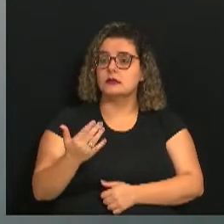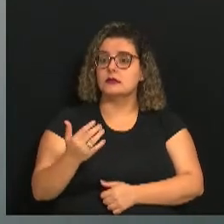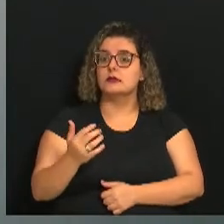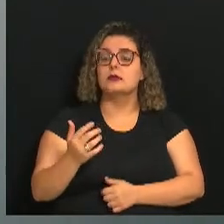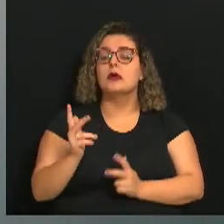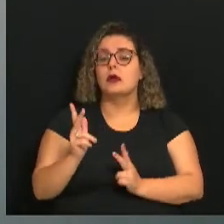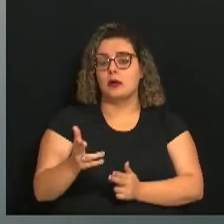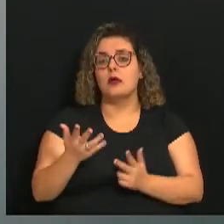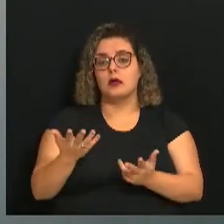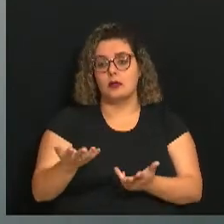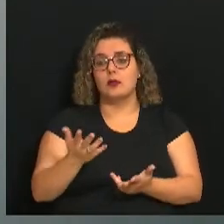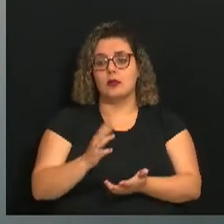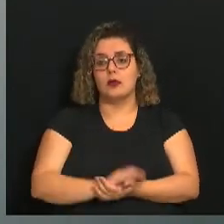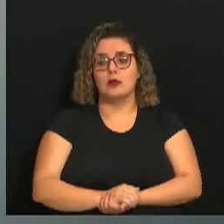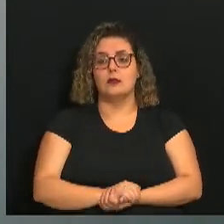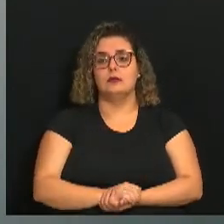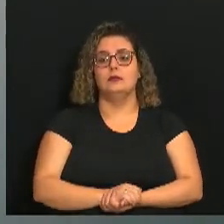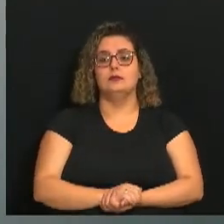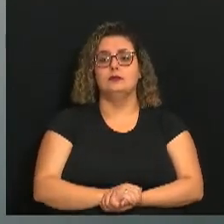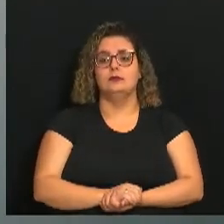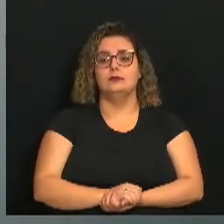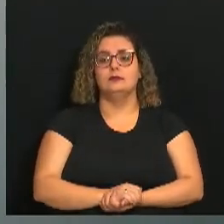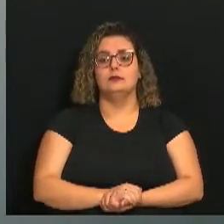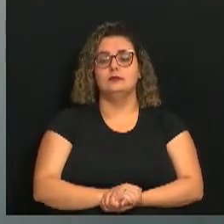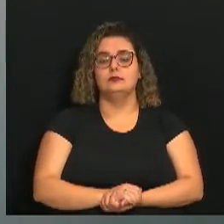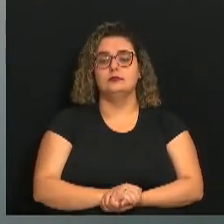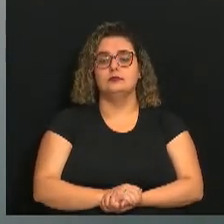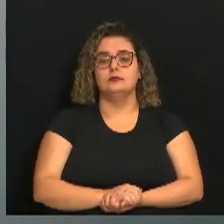aconteceu anteriormente.